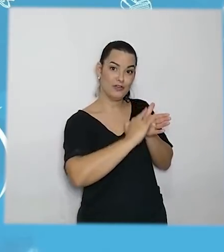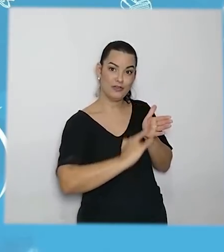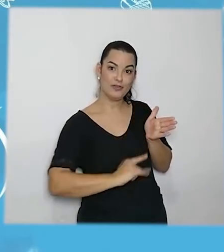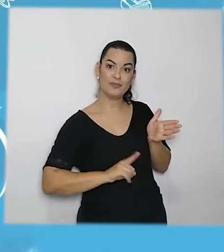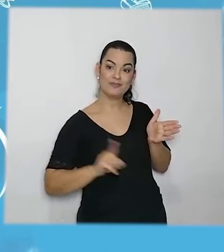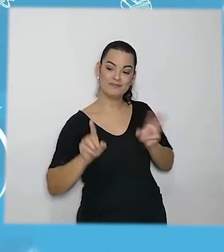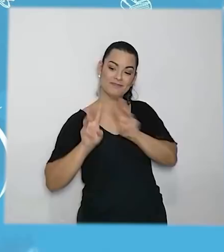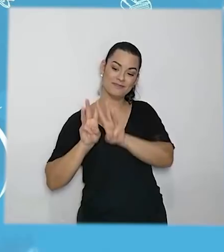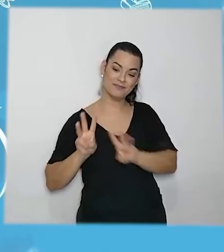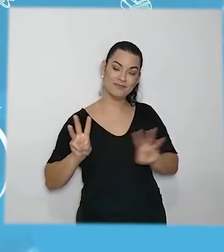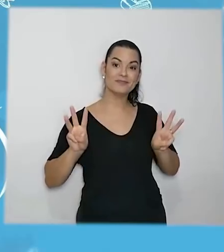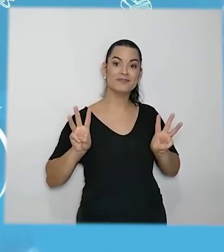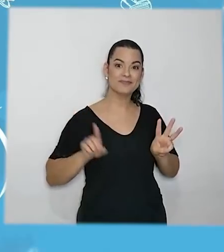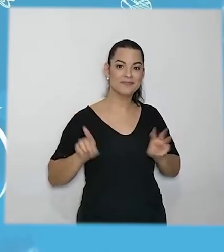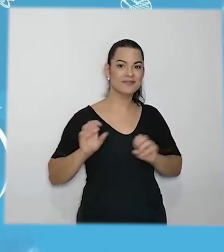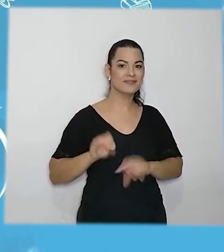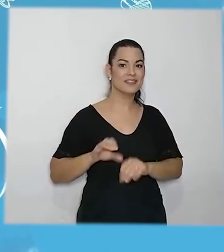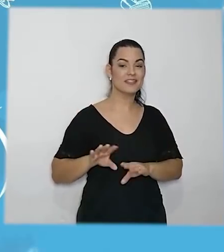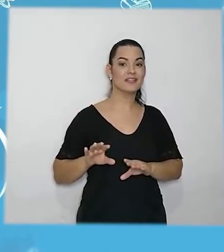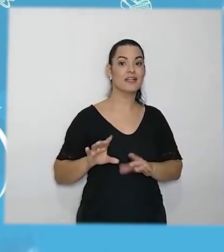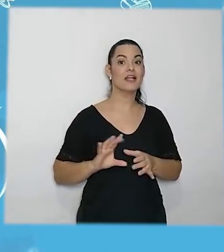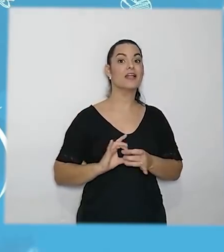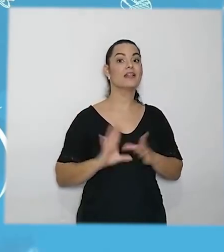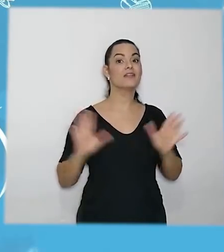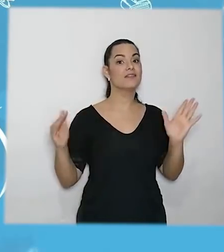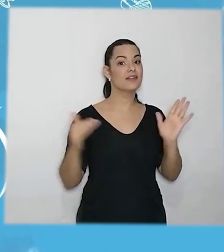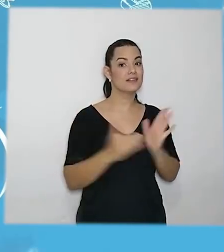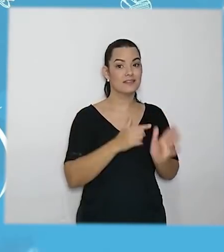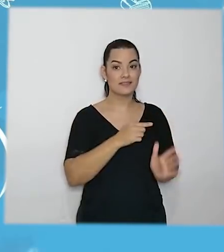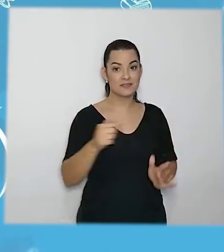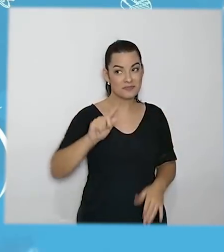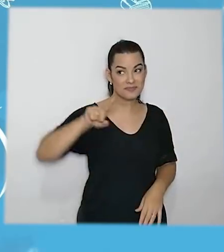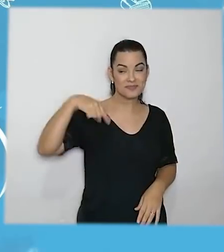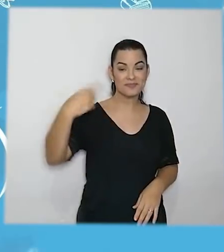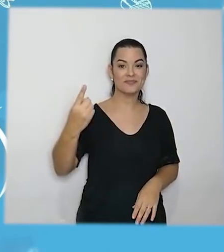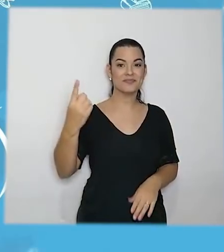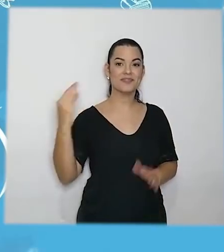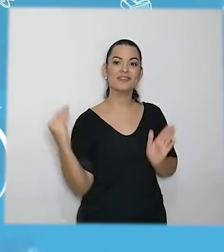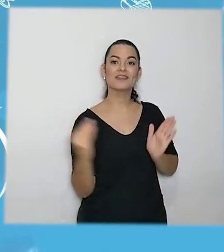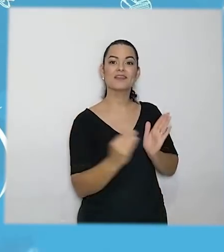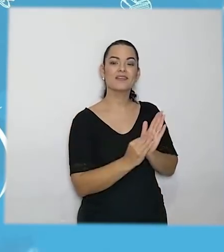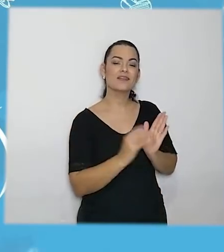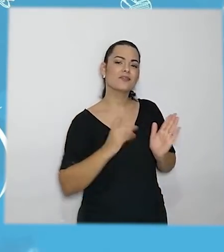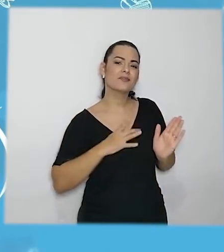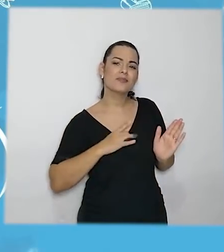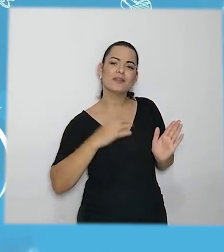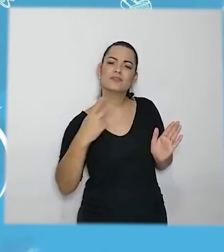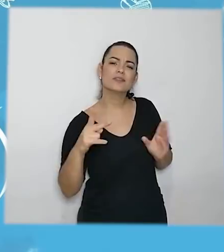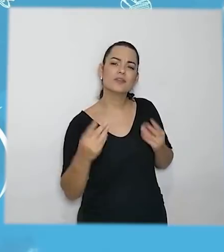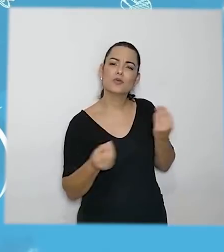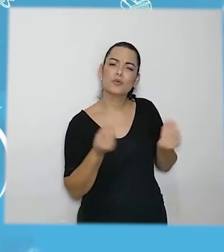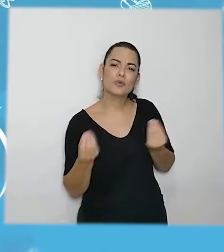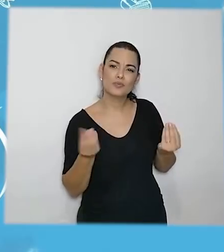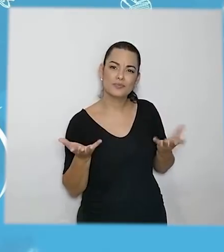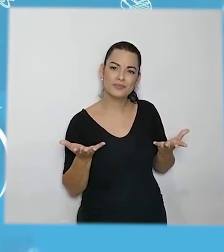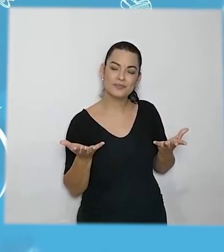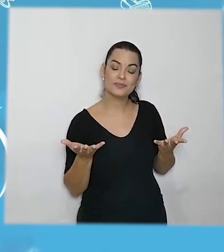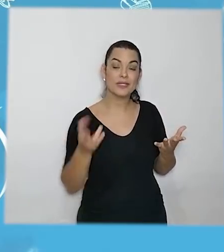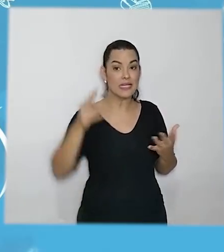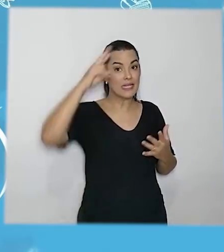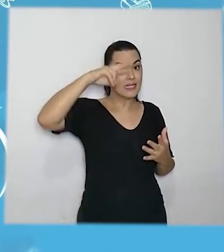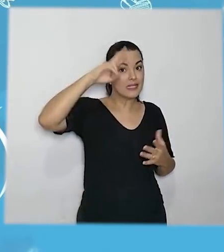fica disponível até a próxima semana, para que vocês coloquem ali como é o seu medo. Lembrando que